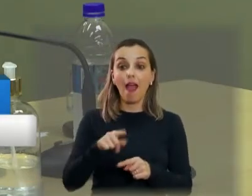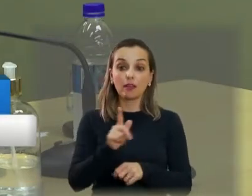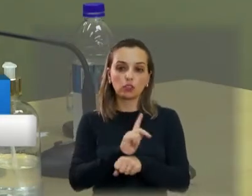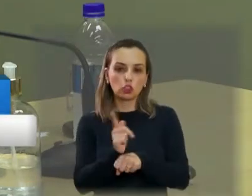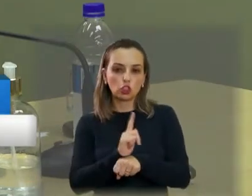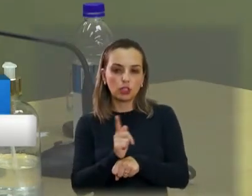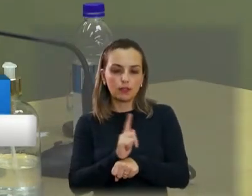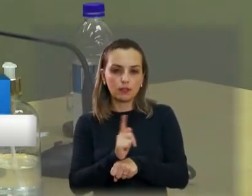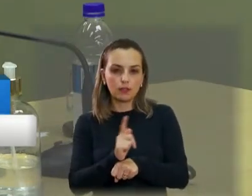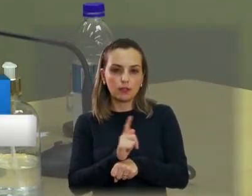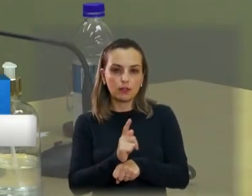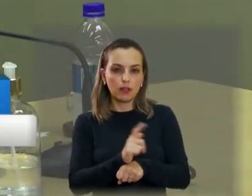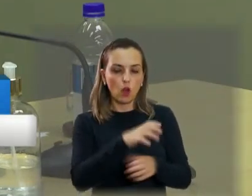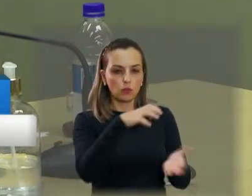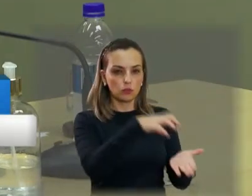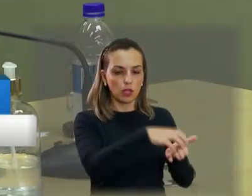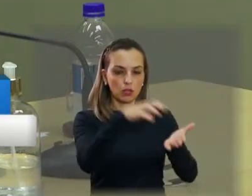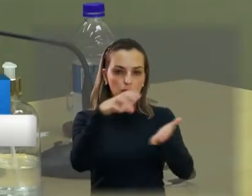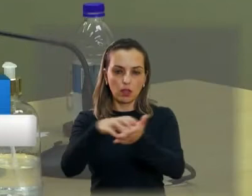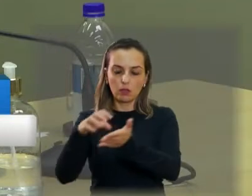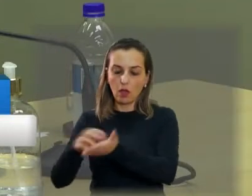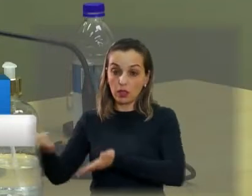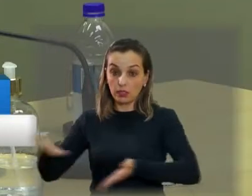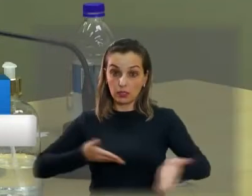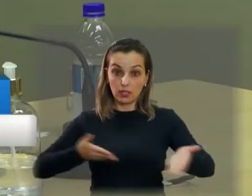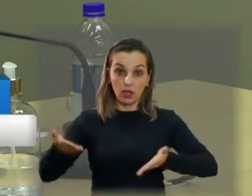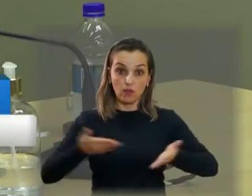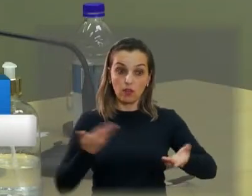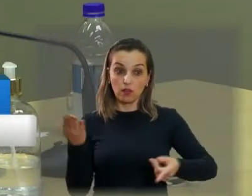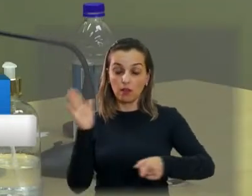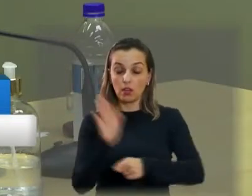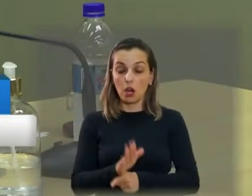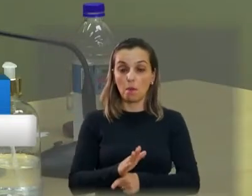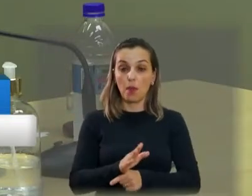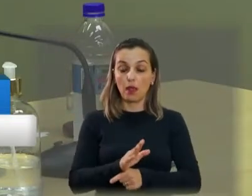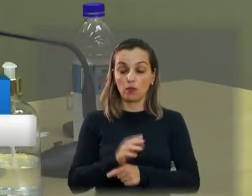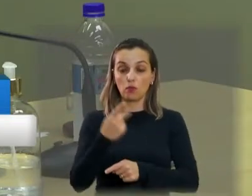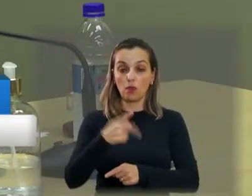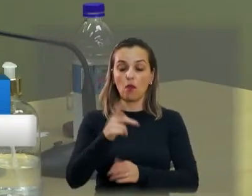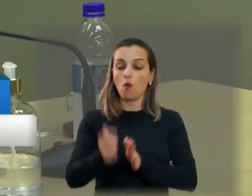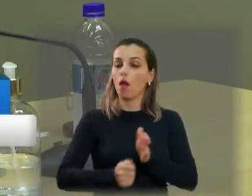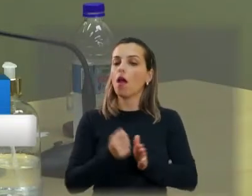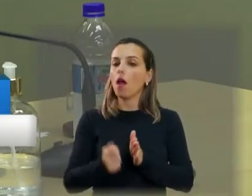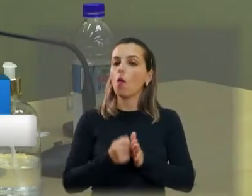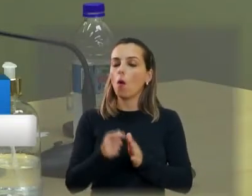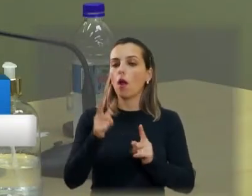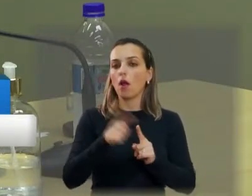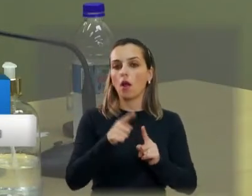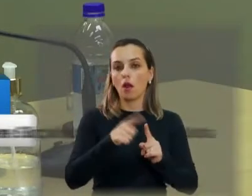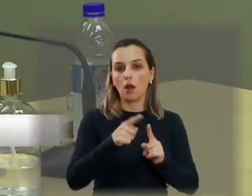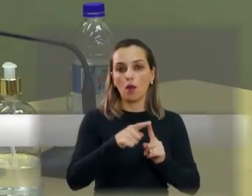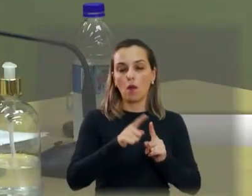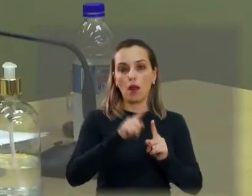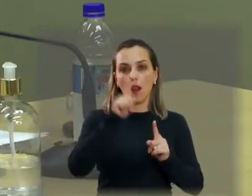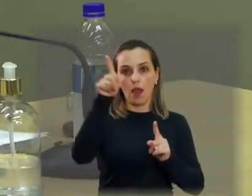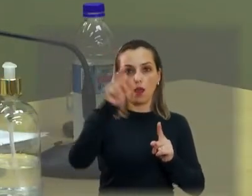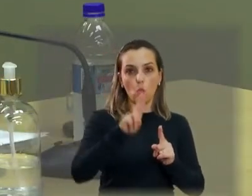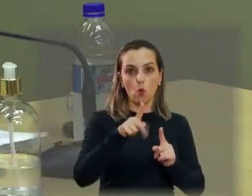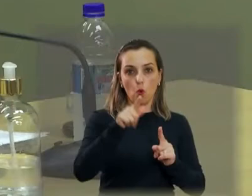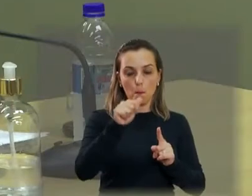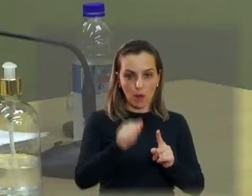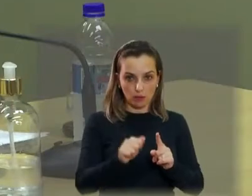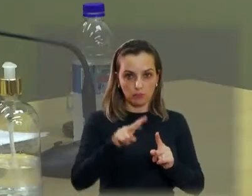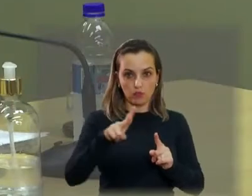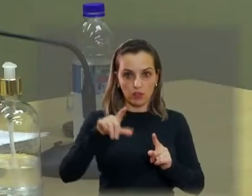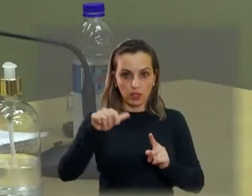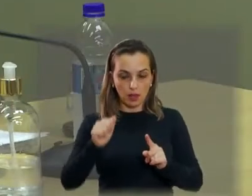dos três grandes serviços de atendimento ao Covid que a gente tem na cidade de Araraquara. O polo da Vila Xavier, a